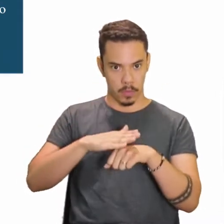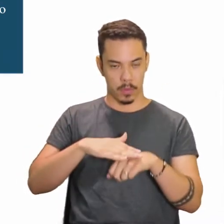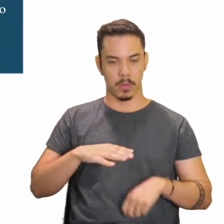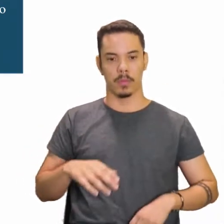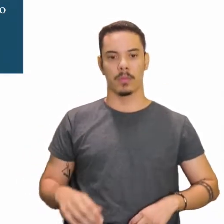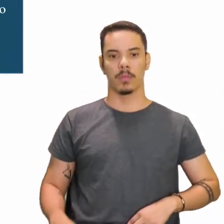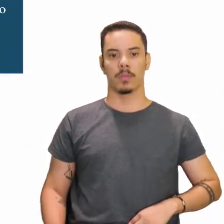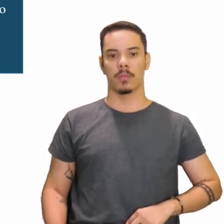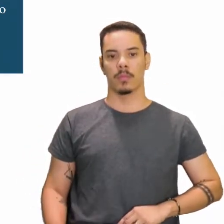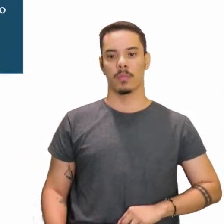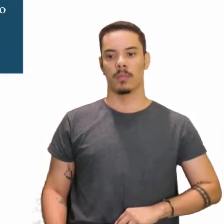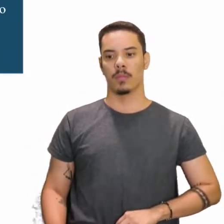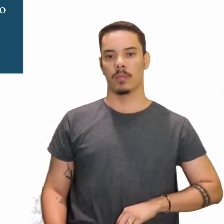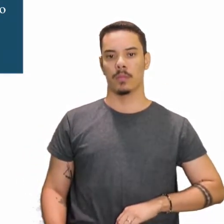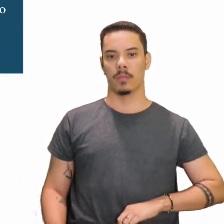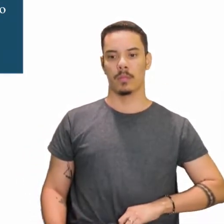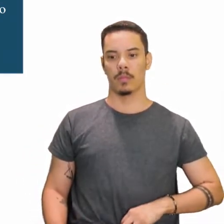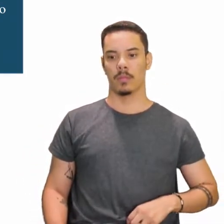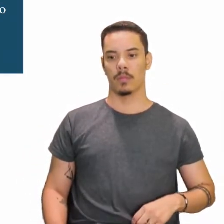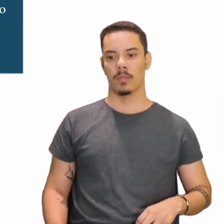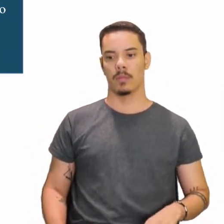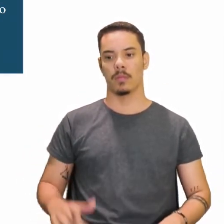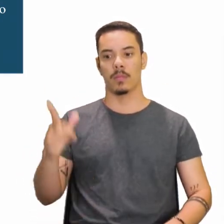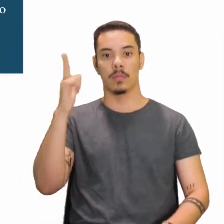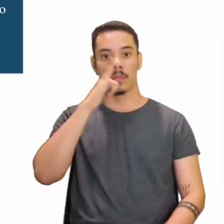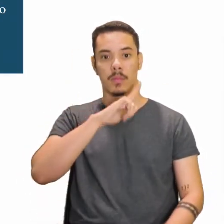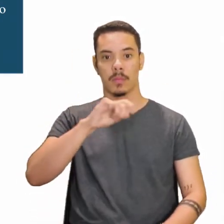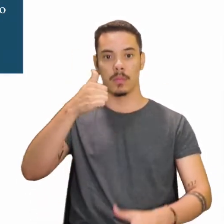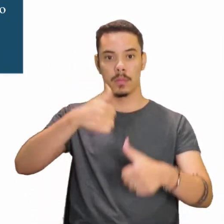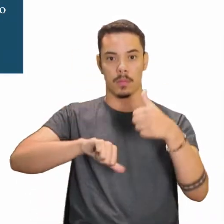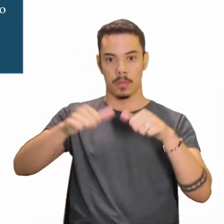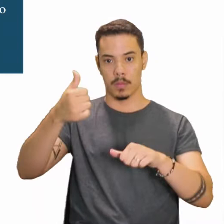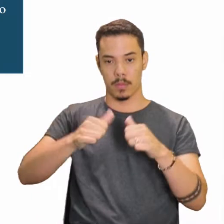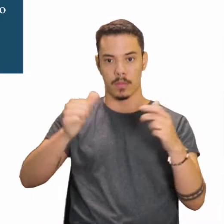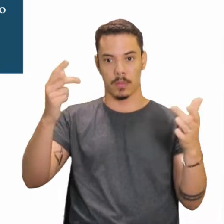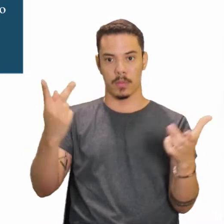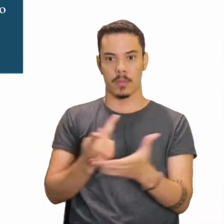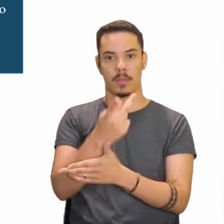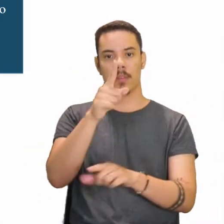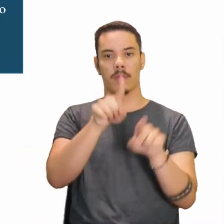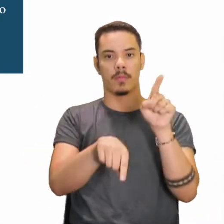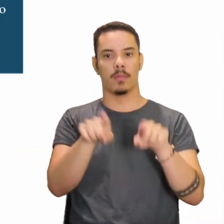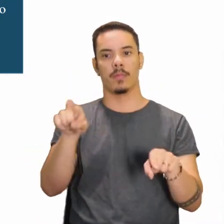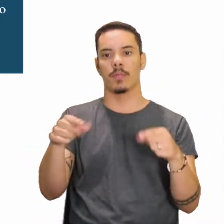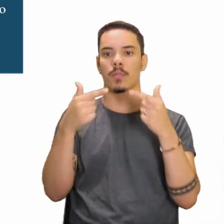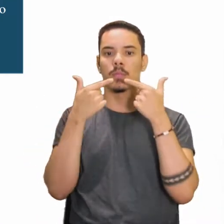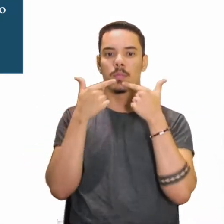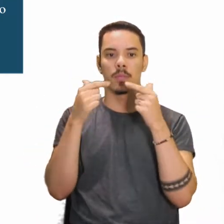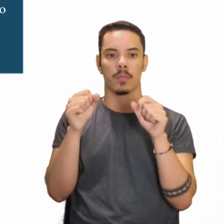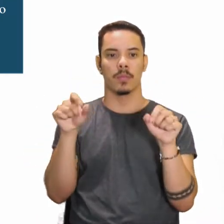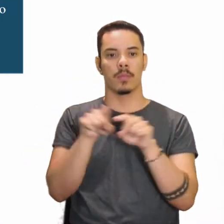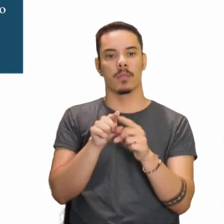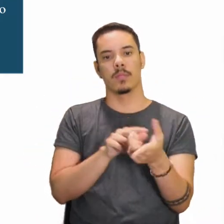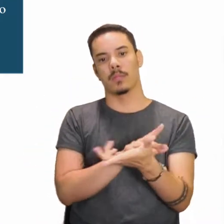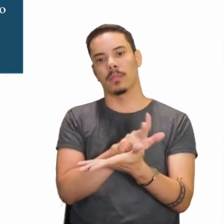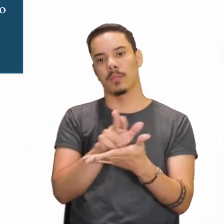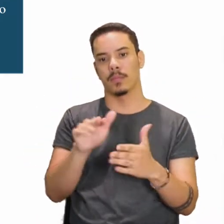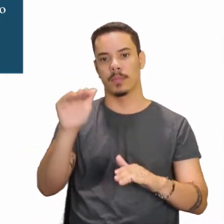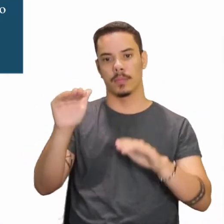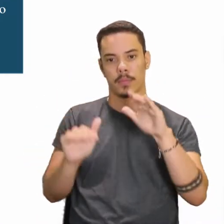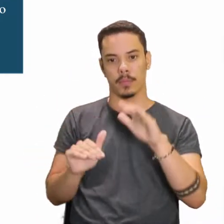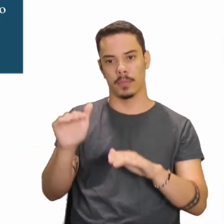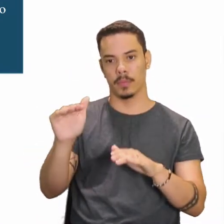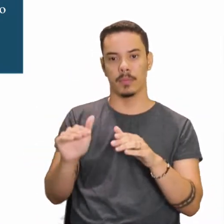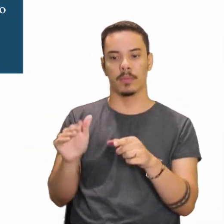estudante, após esse estudo, terá condições de analisar o fenômeno da variação linguística em seus diferentes níveis, aí